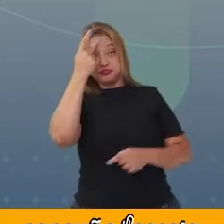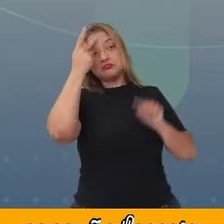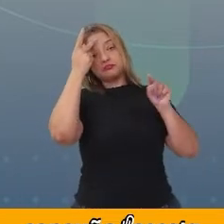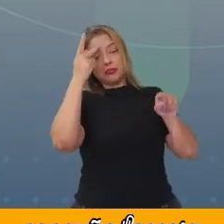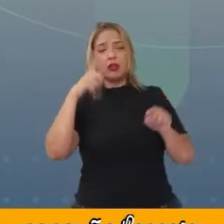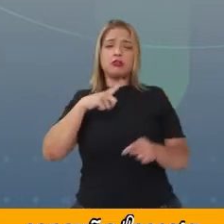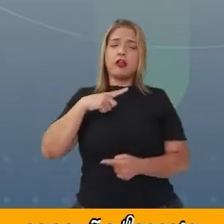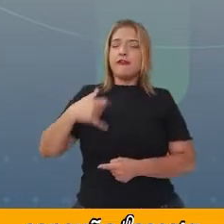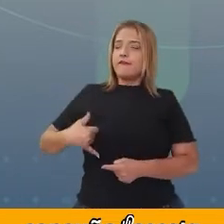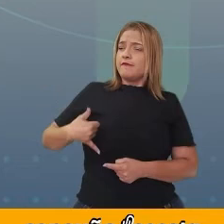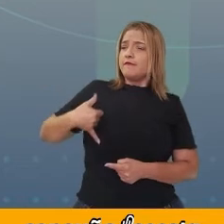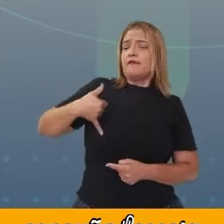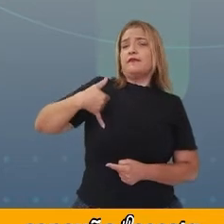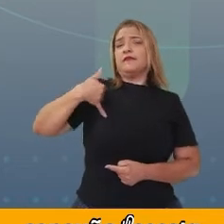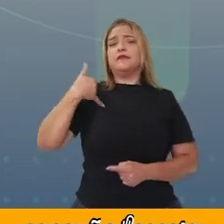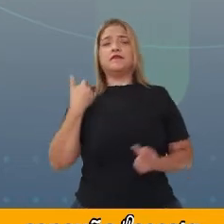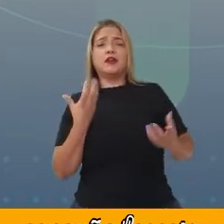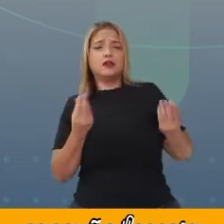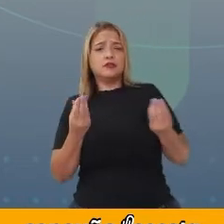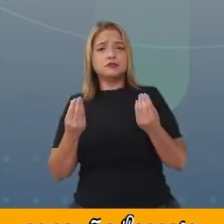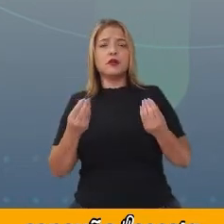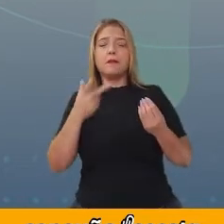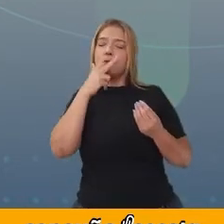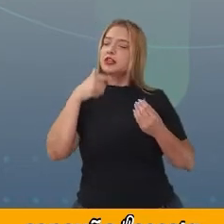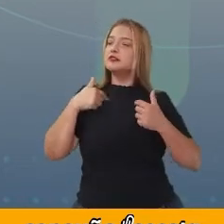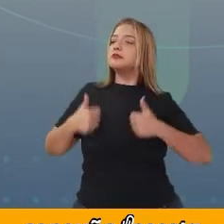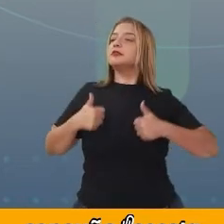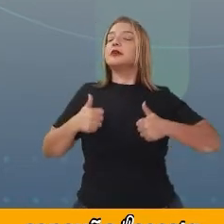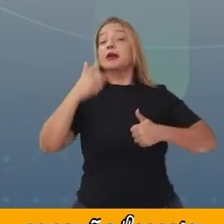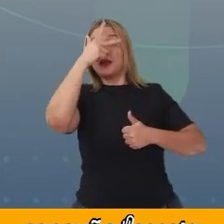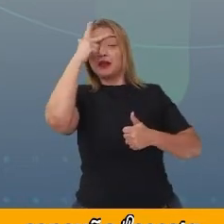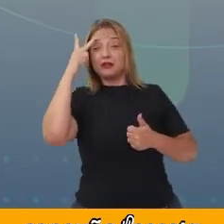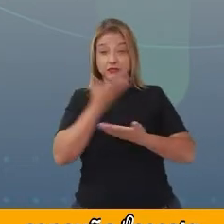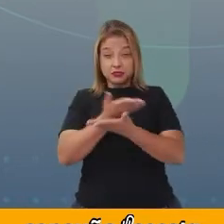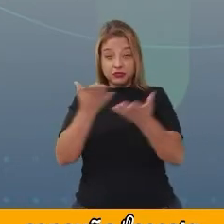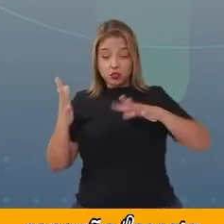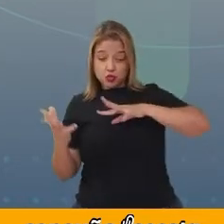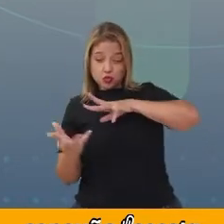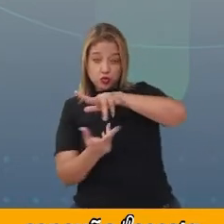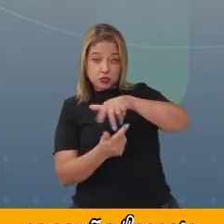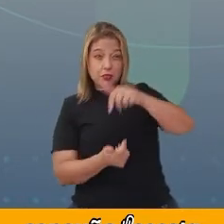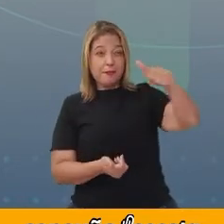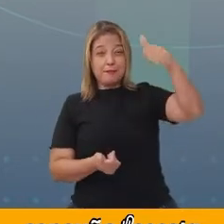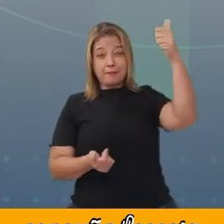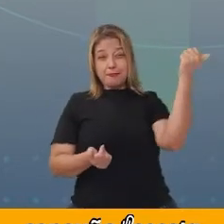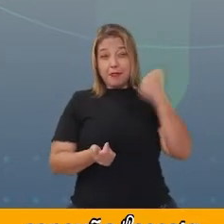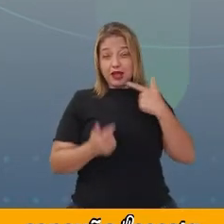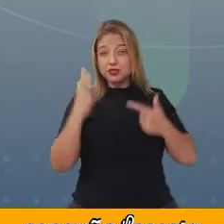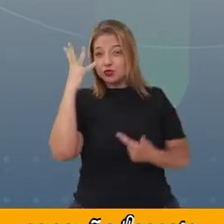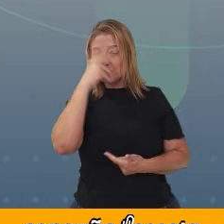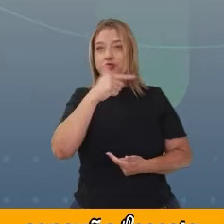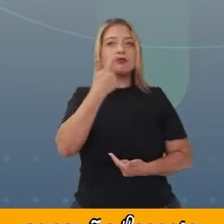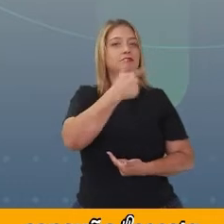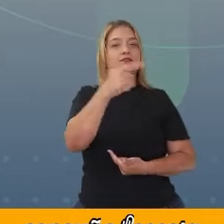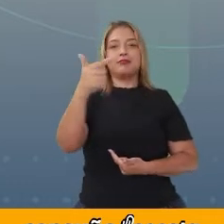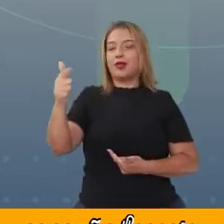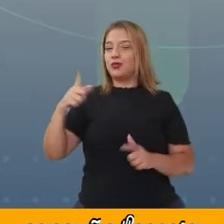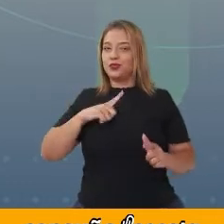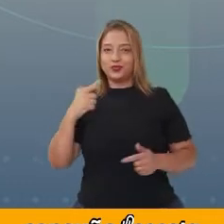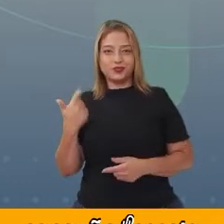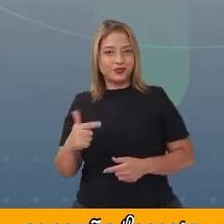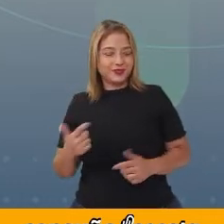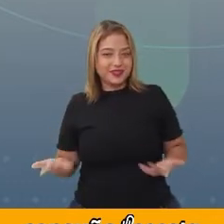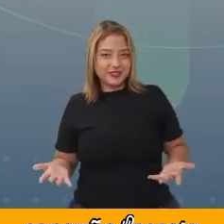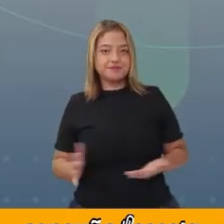muito vaidoso, né? Convencido de que ninguém era mais belo do que ele. E por não achar que ninguém